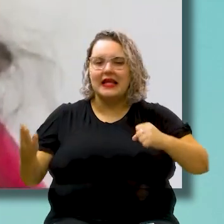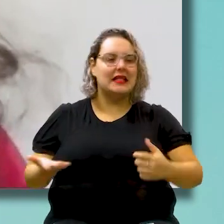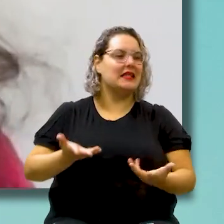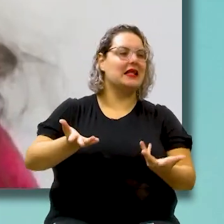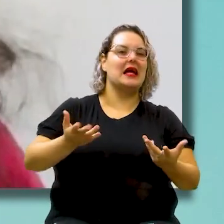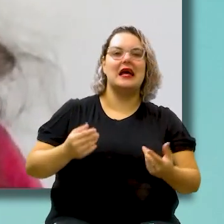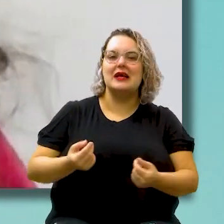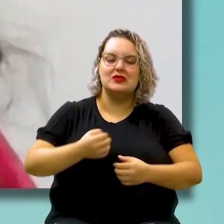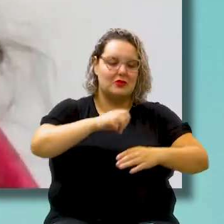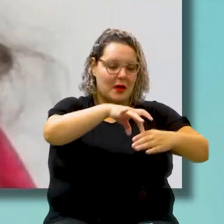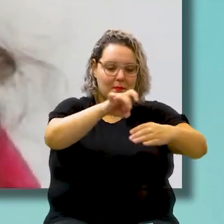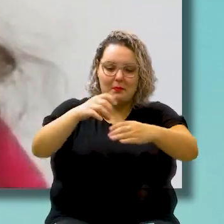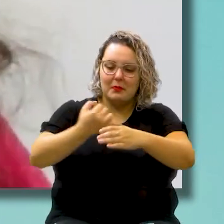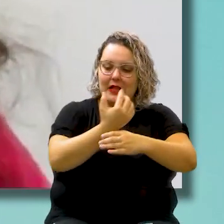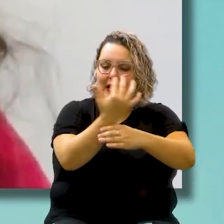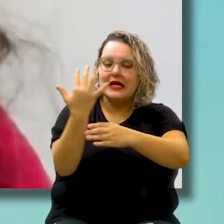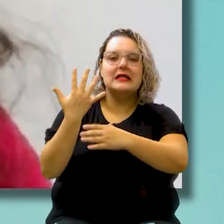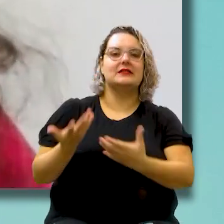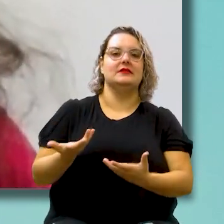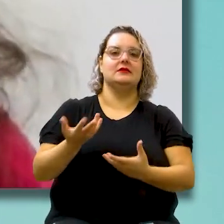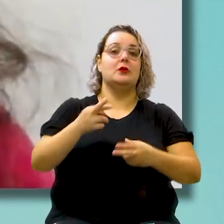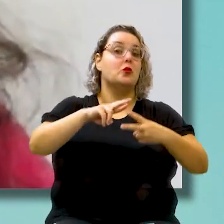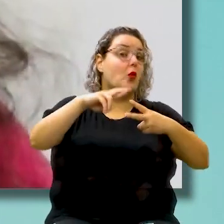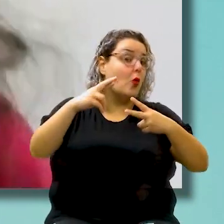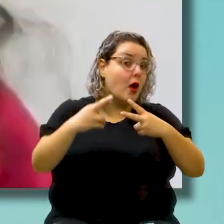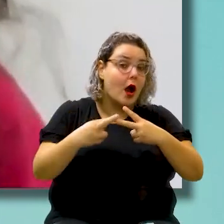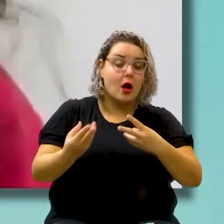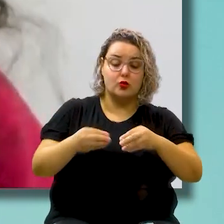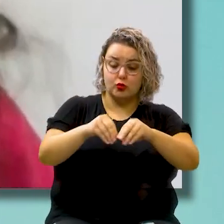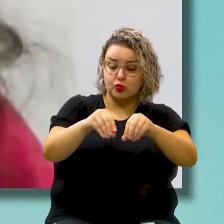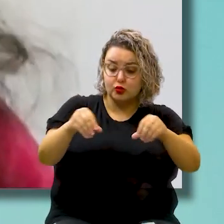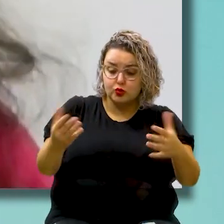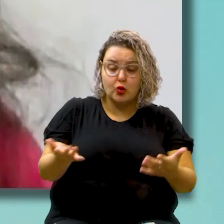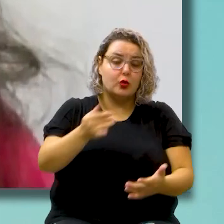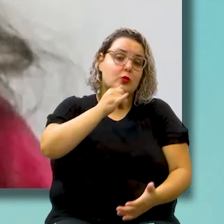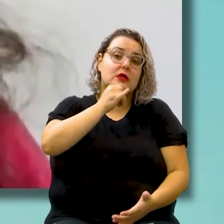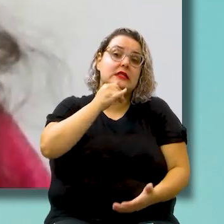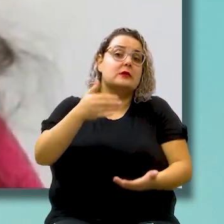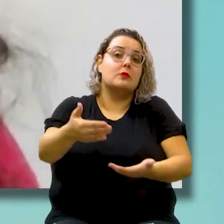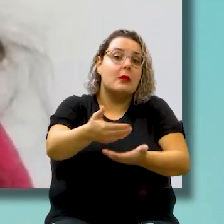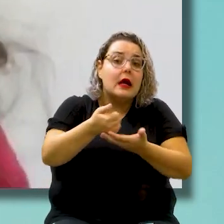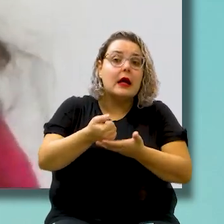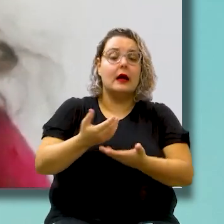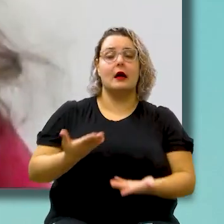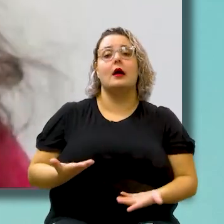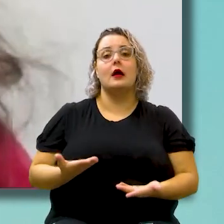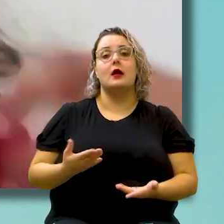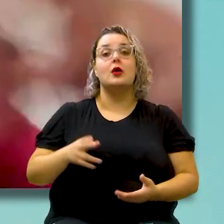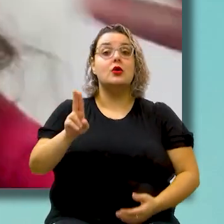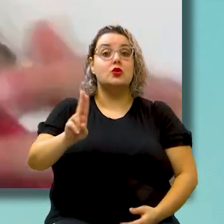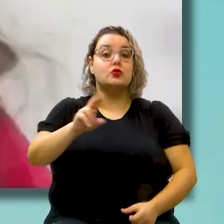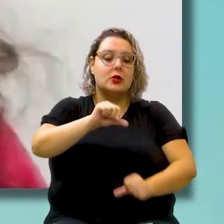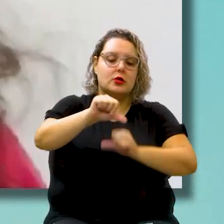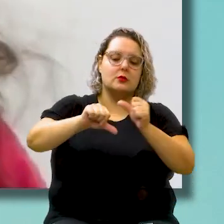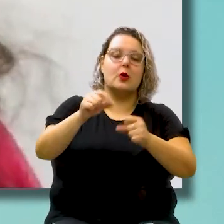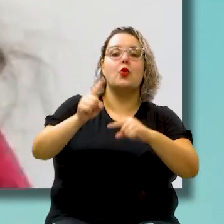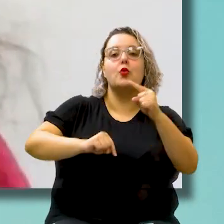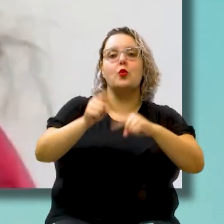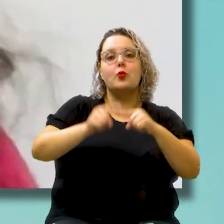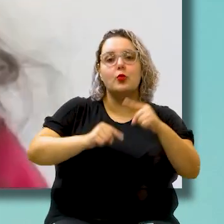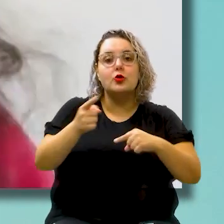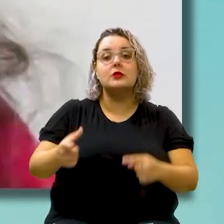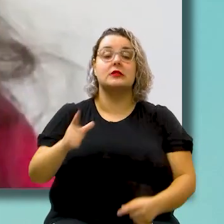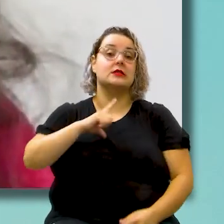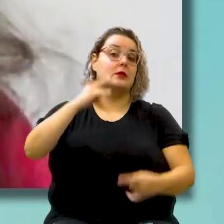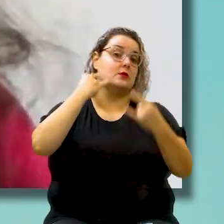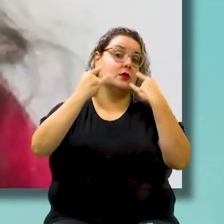um recurso biológico ou um recurso, o solo, por exemplo, e utilizarmos ou transformarmos em produtos que